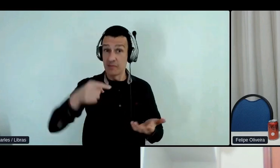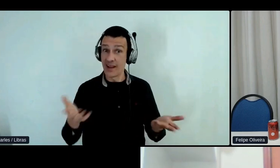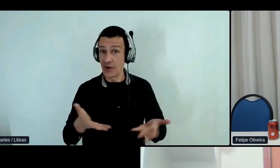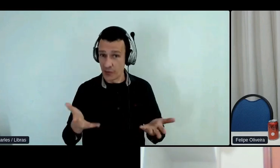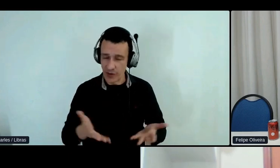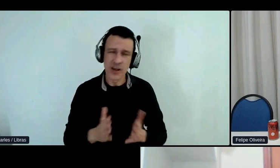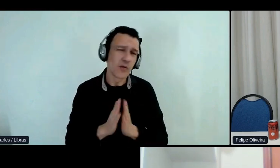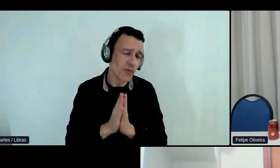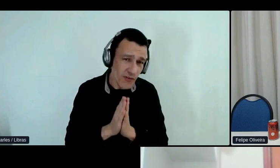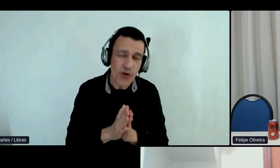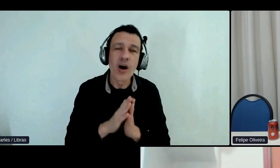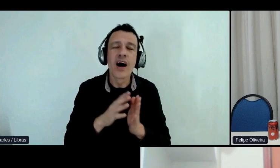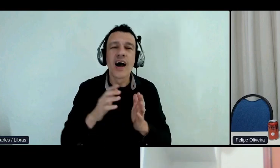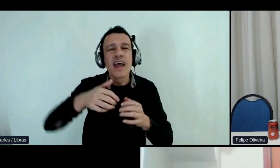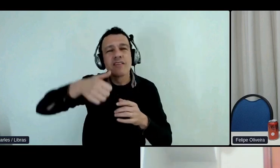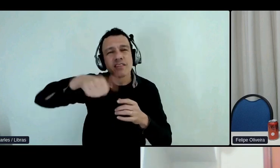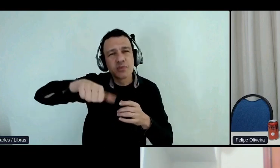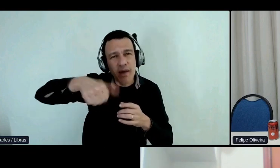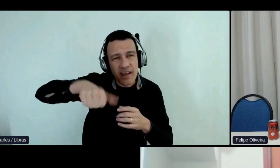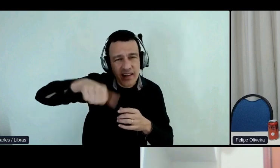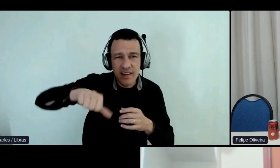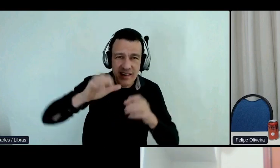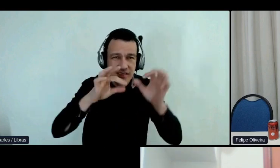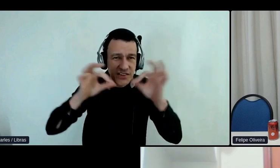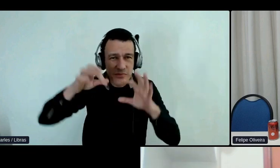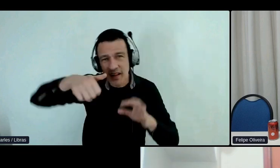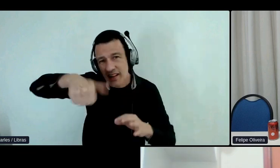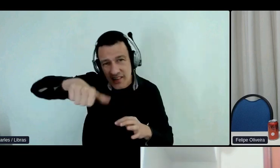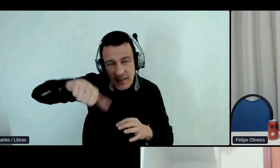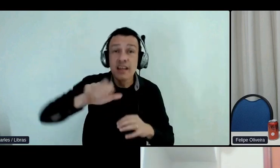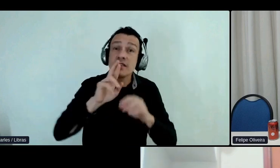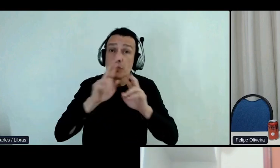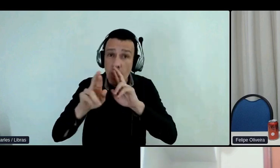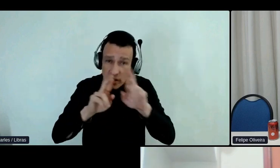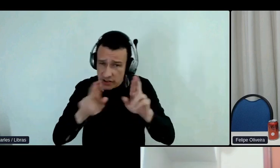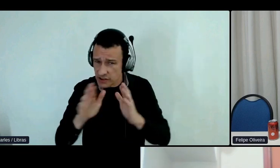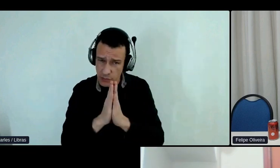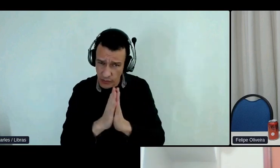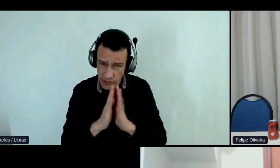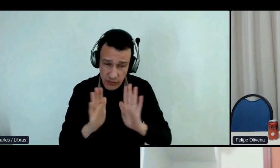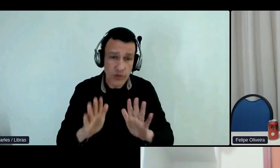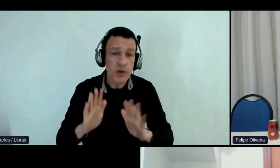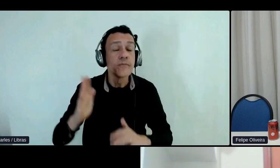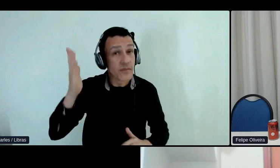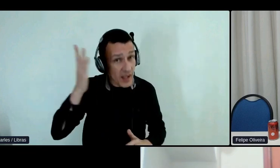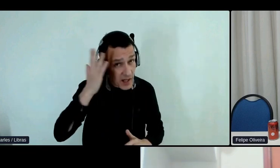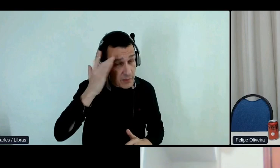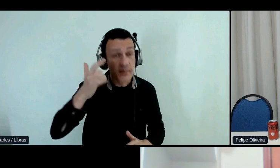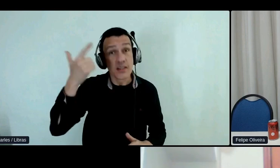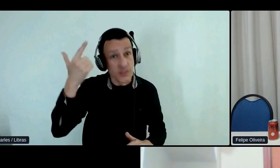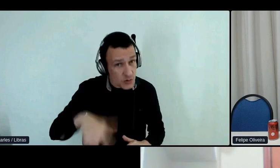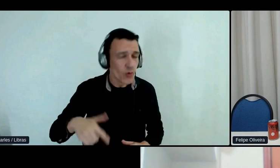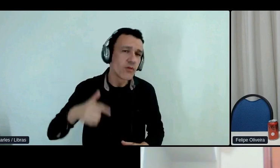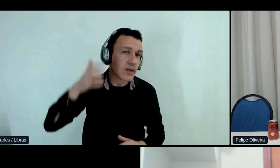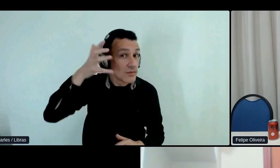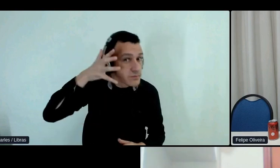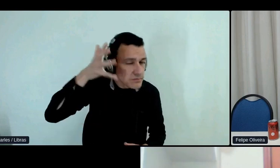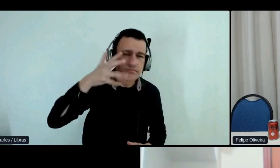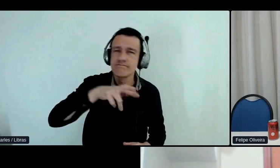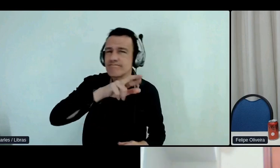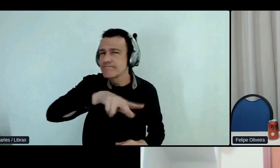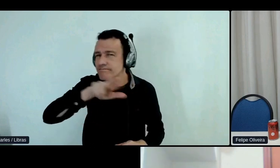algumas dessas coisas é um desafio grande. Mas a linha de raciocínio é simples. Né? Pessoal, não se esqueçam, agora, hoje